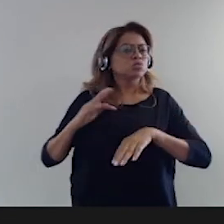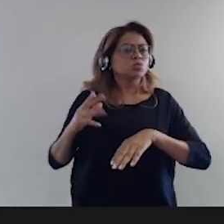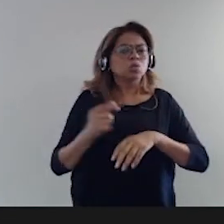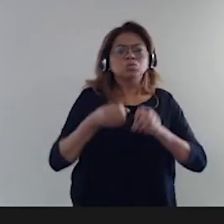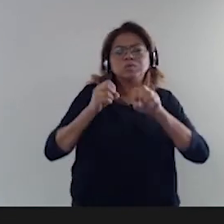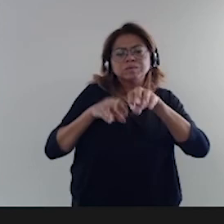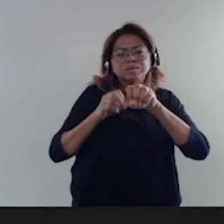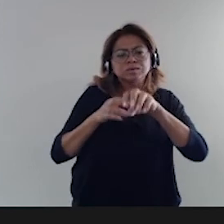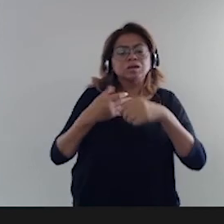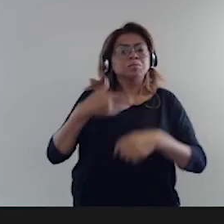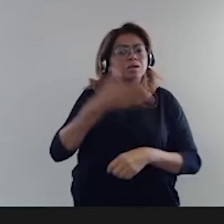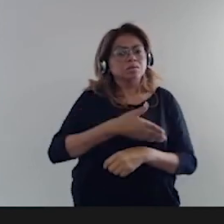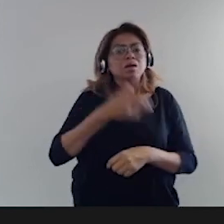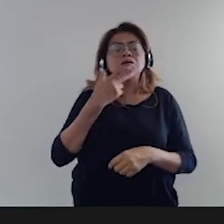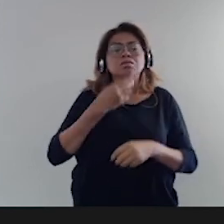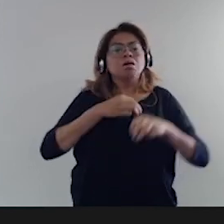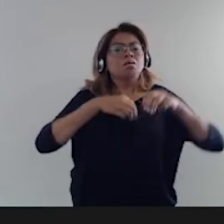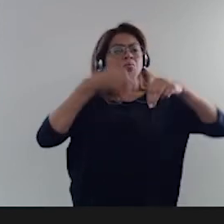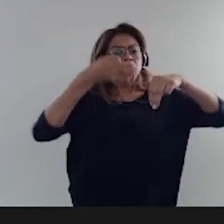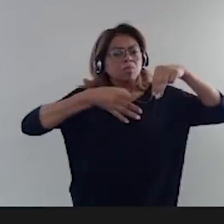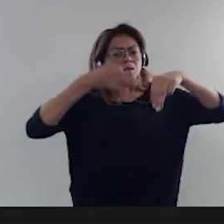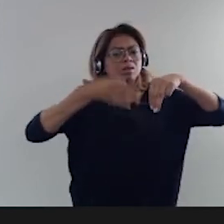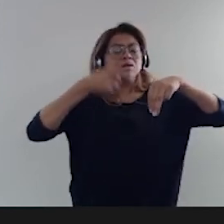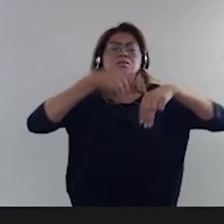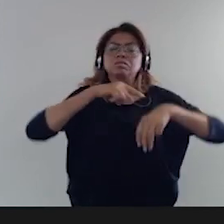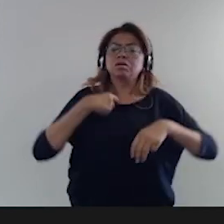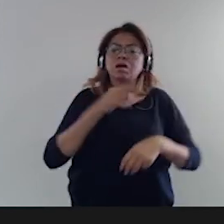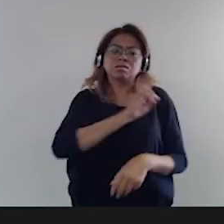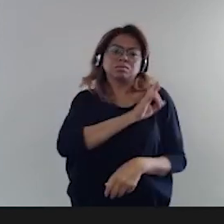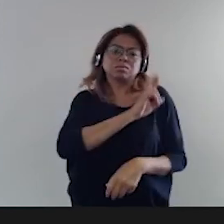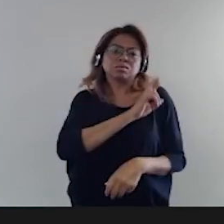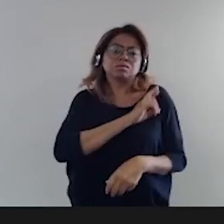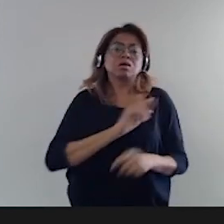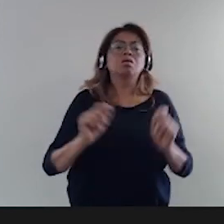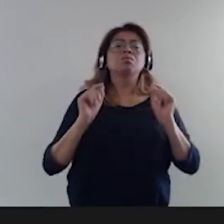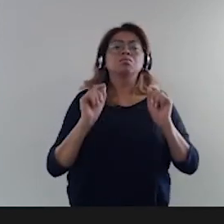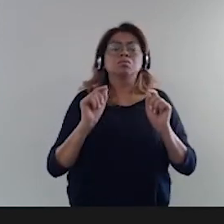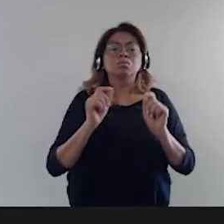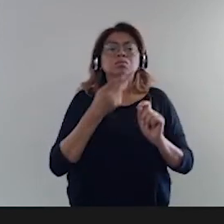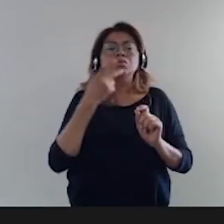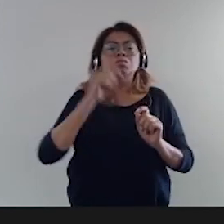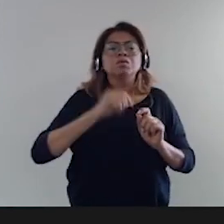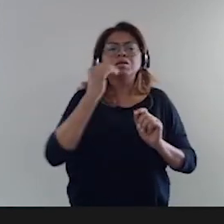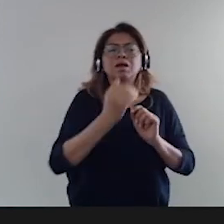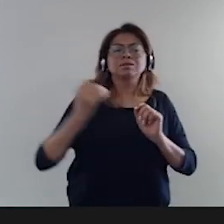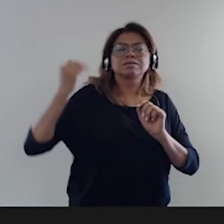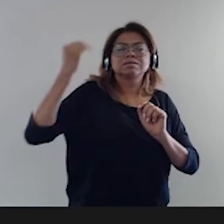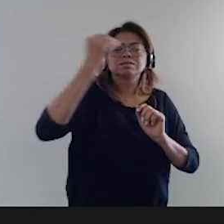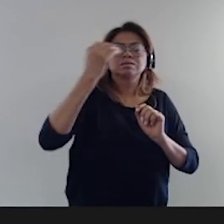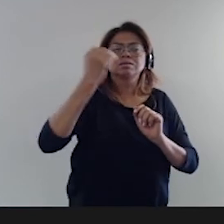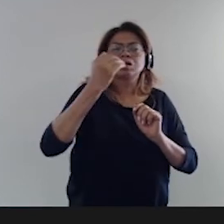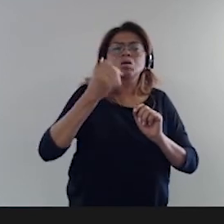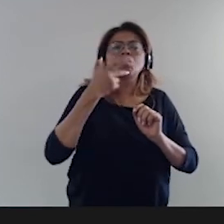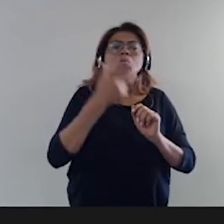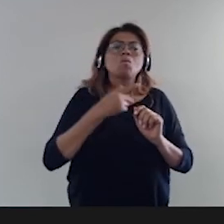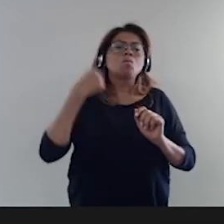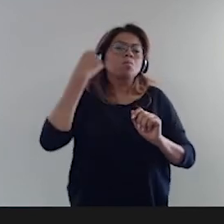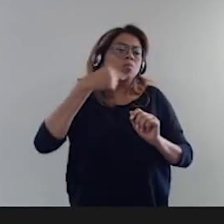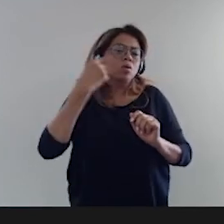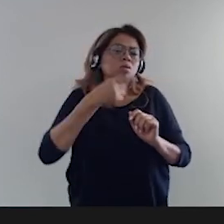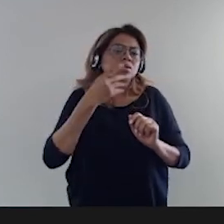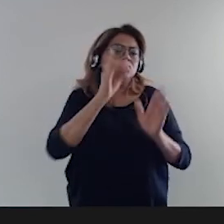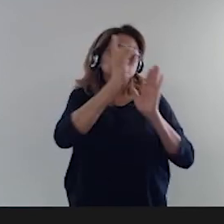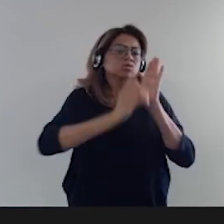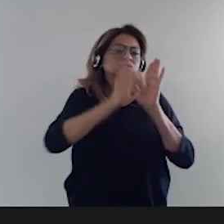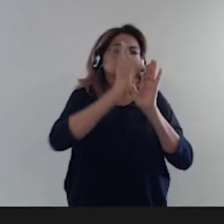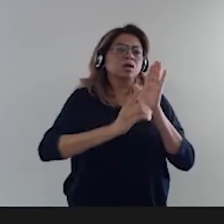ensinamentos. Ele que é o verdadeiro responsável, um dos grandes responsáveis pela ascensão político-científica do direito constitucional no